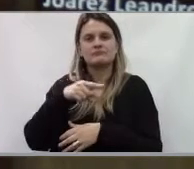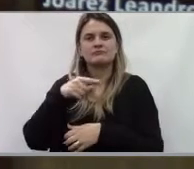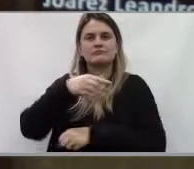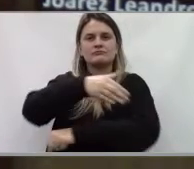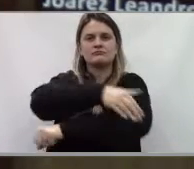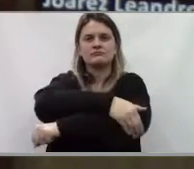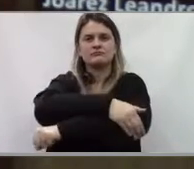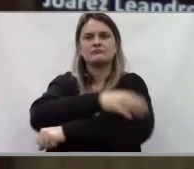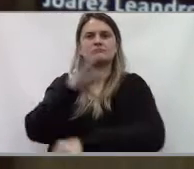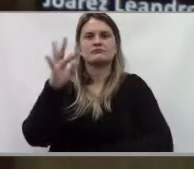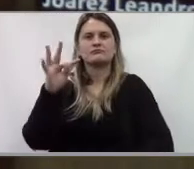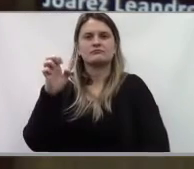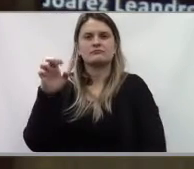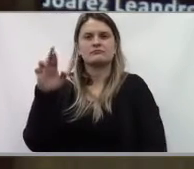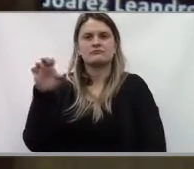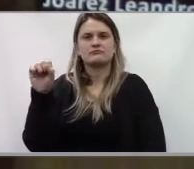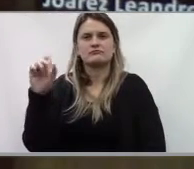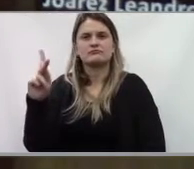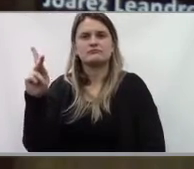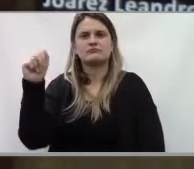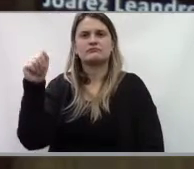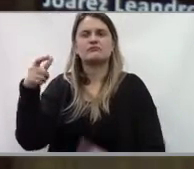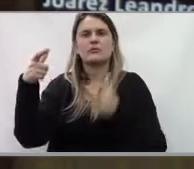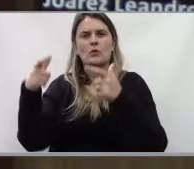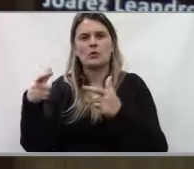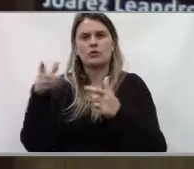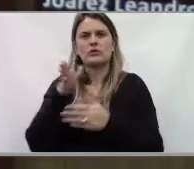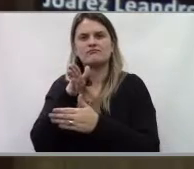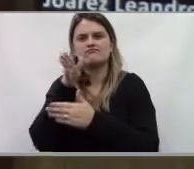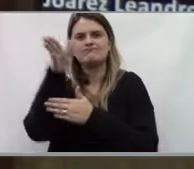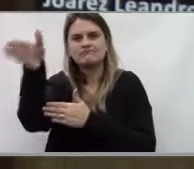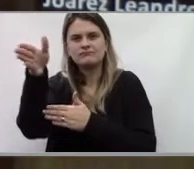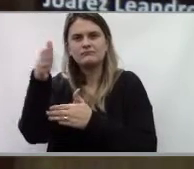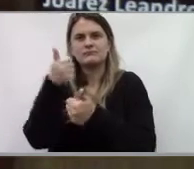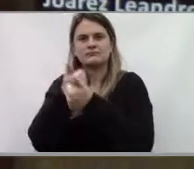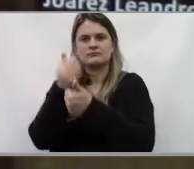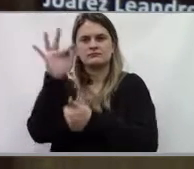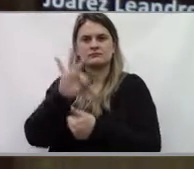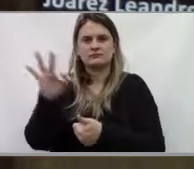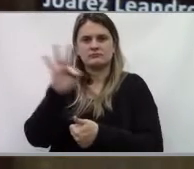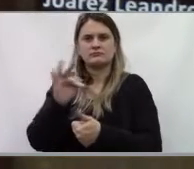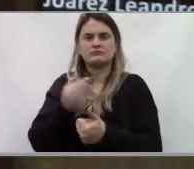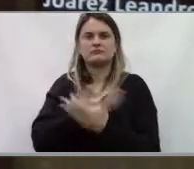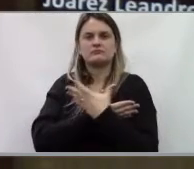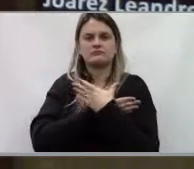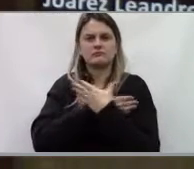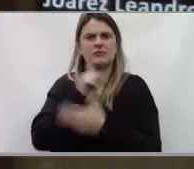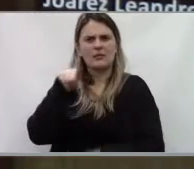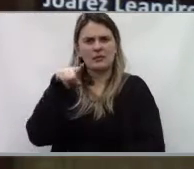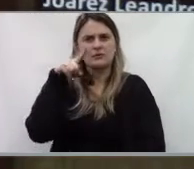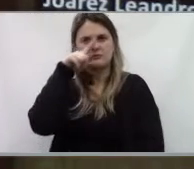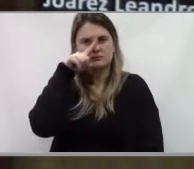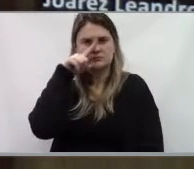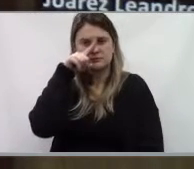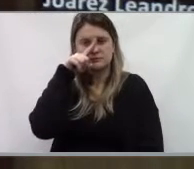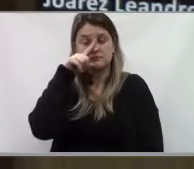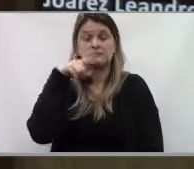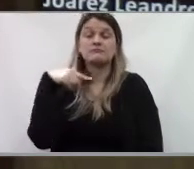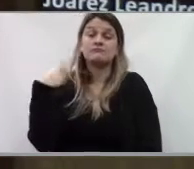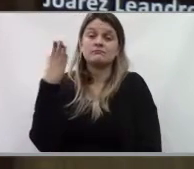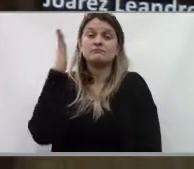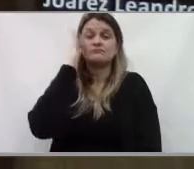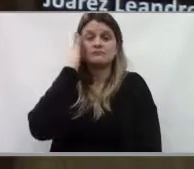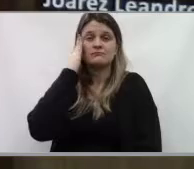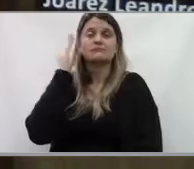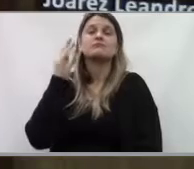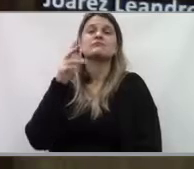ali naquele trevo do Teresca, ali naquele trevo do Miguel Forte, onde vai, inclusive, para Uniguaçu, ali é muito perigoso. Mas nós sabemos